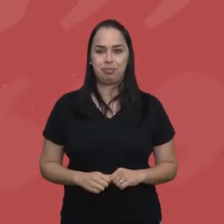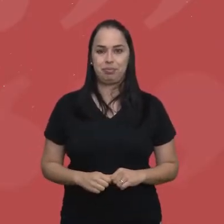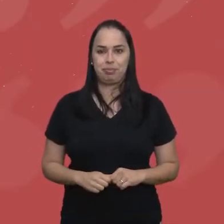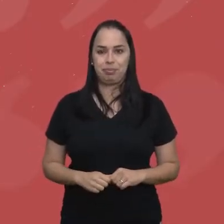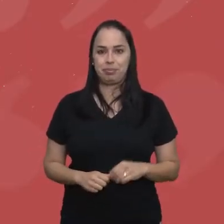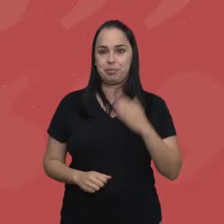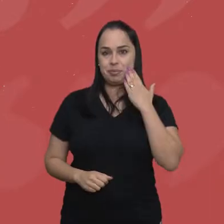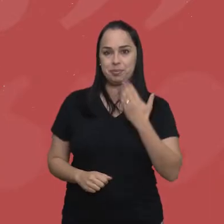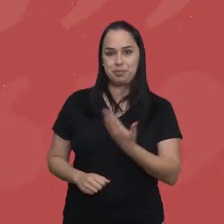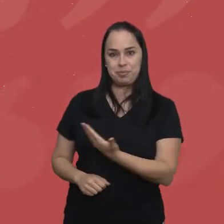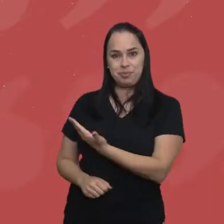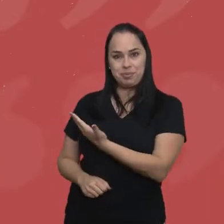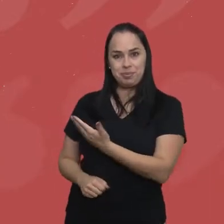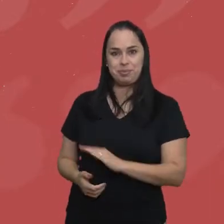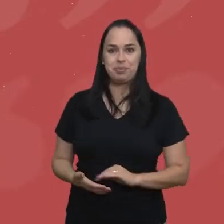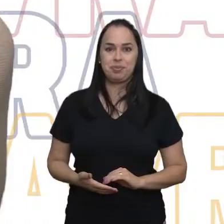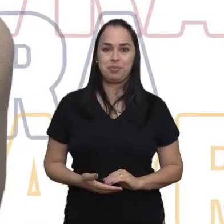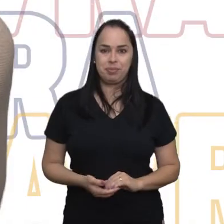o ano todo?